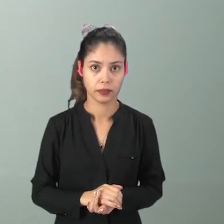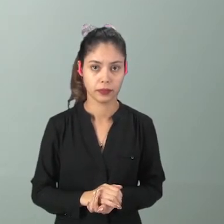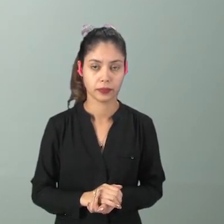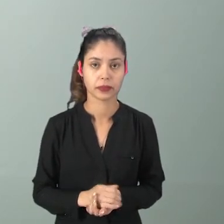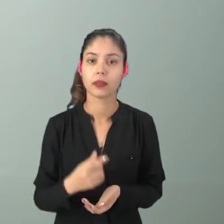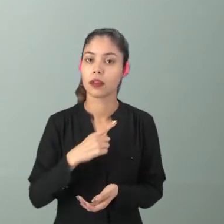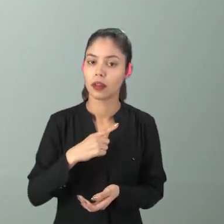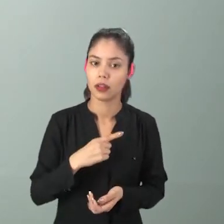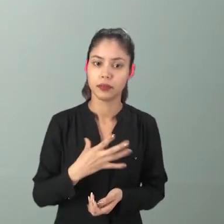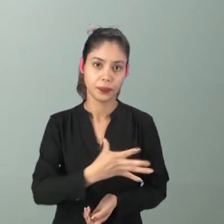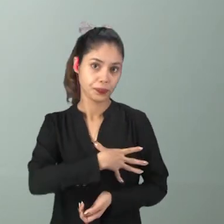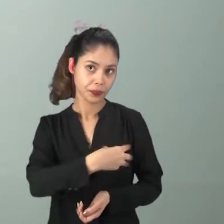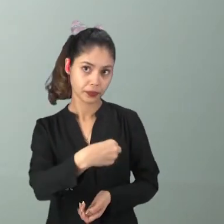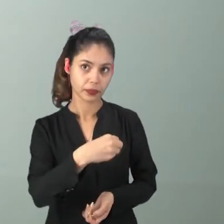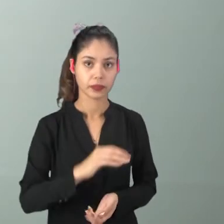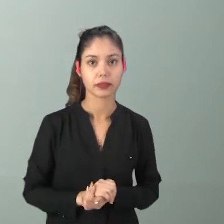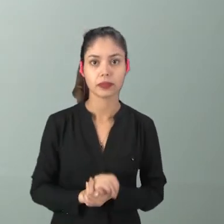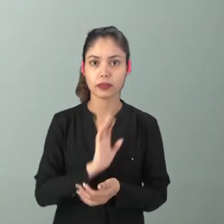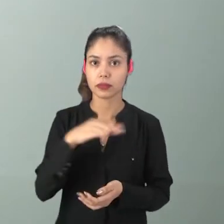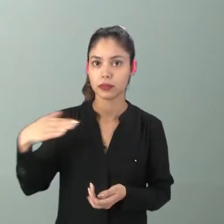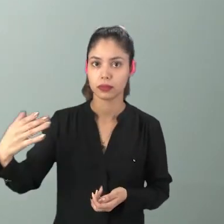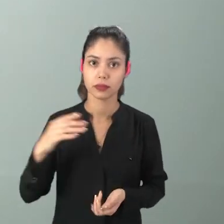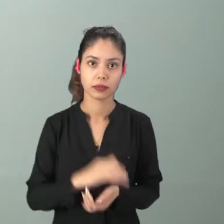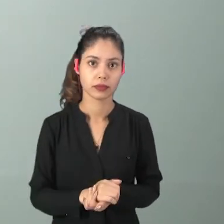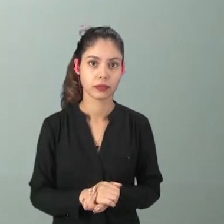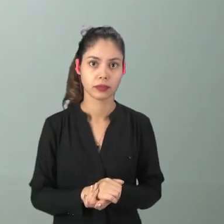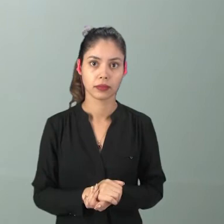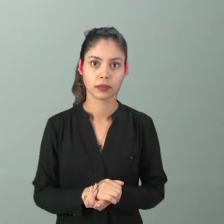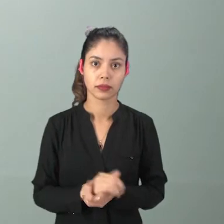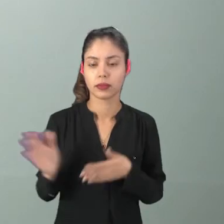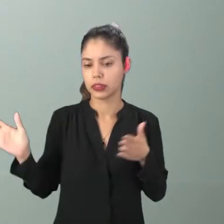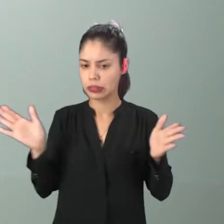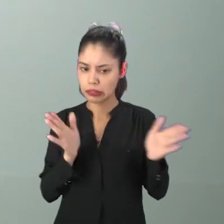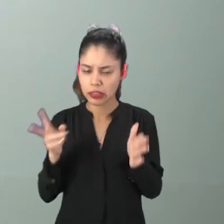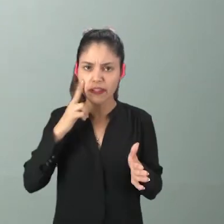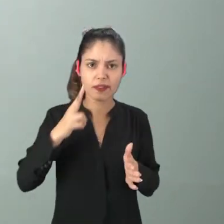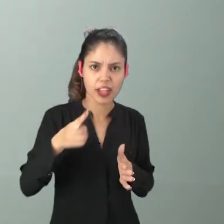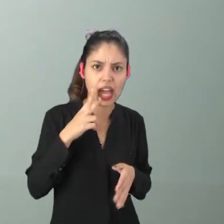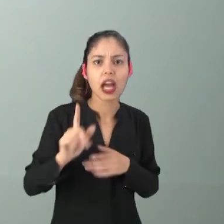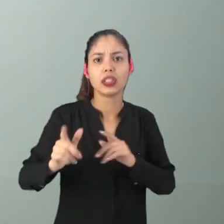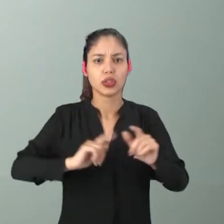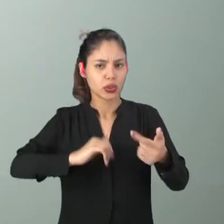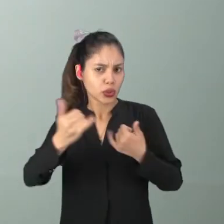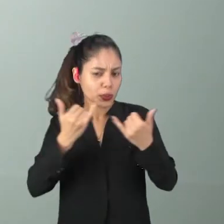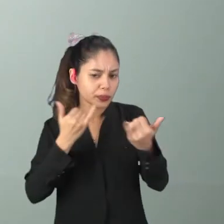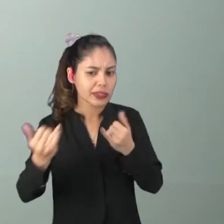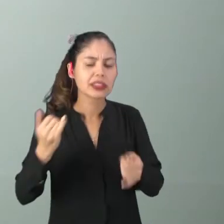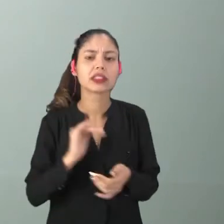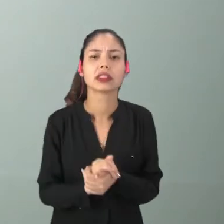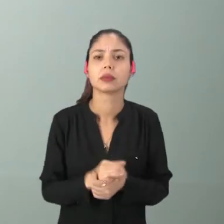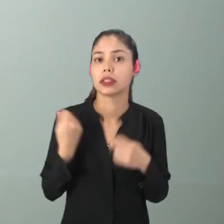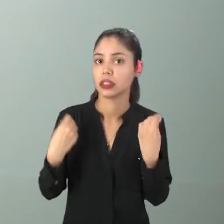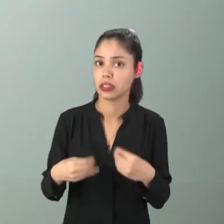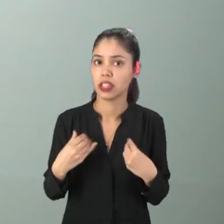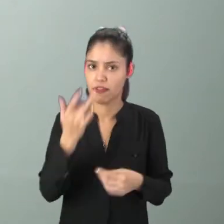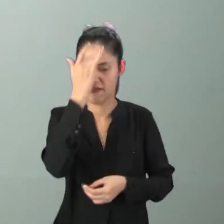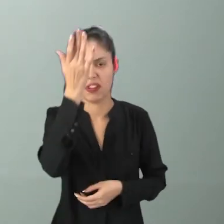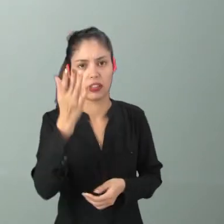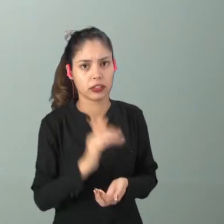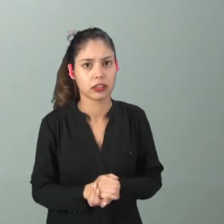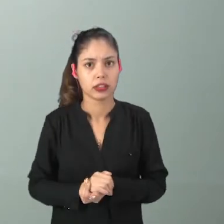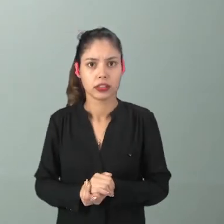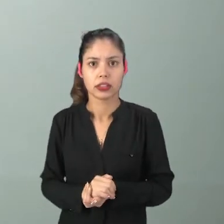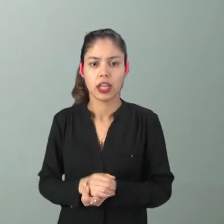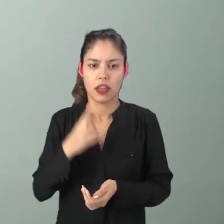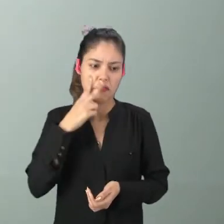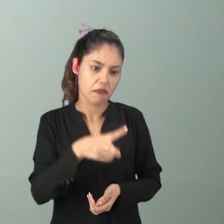estar com seus filhos quando eles tiverem acesso a essas propagandas, para que eles não sejam facilmente